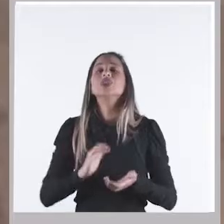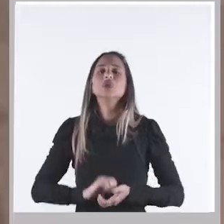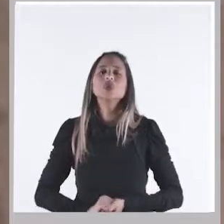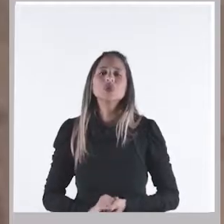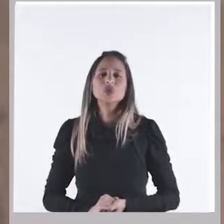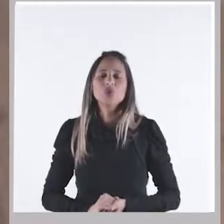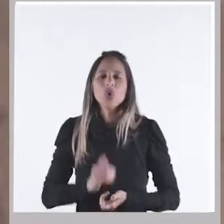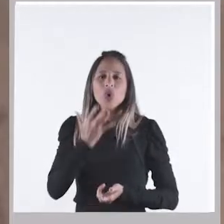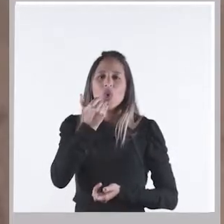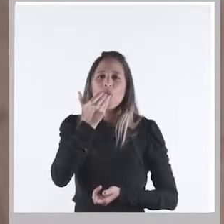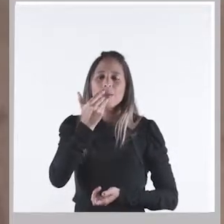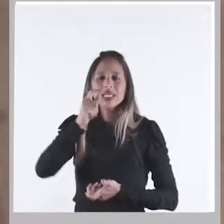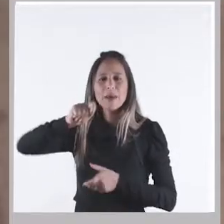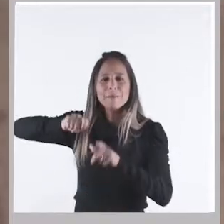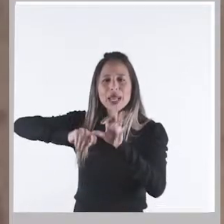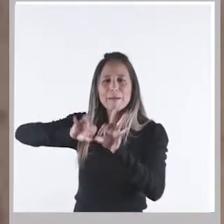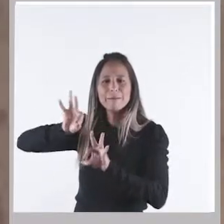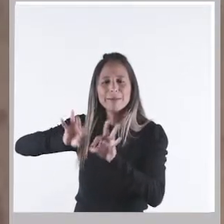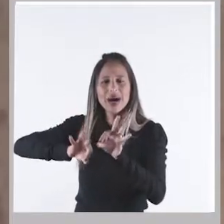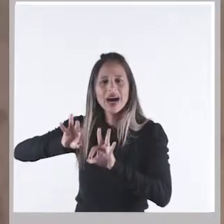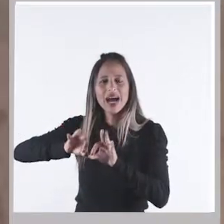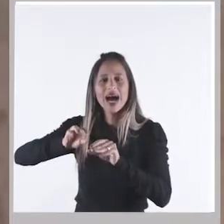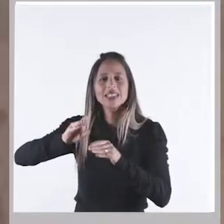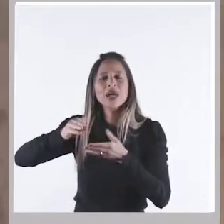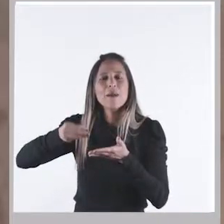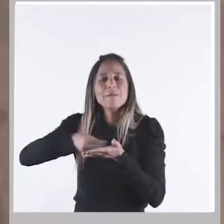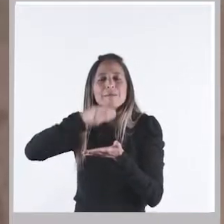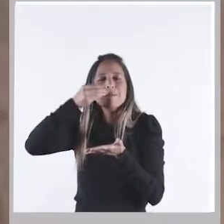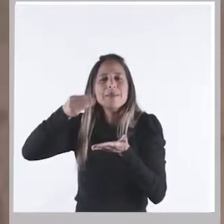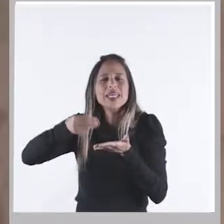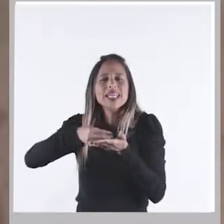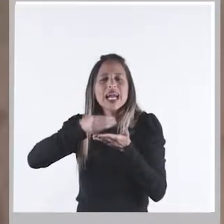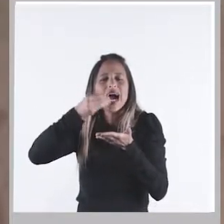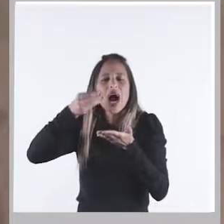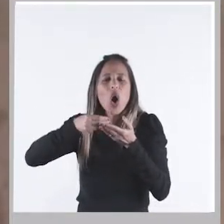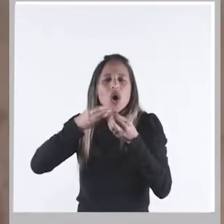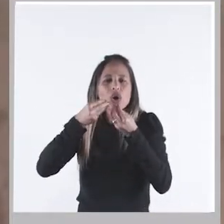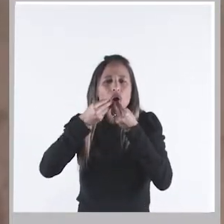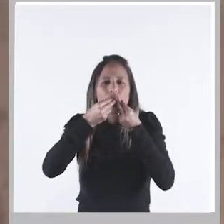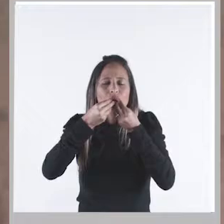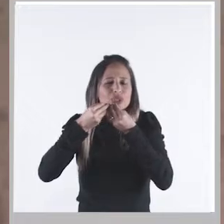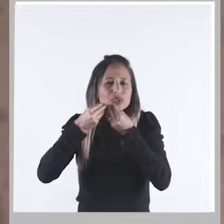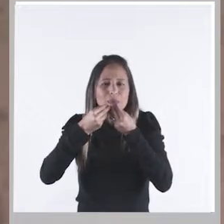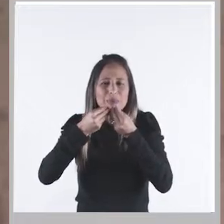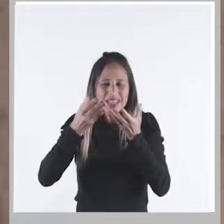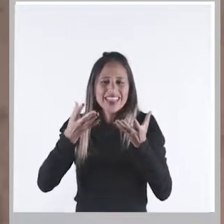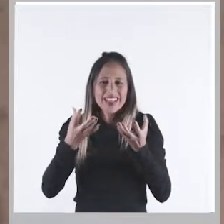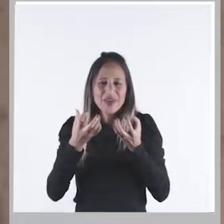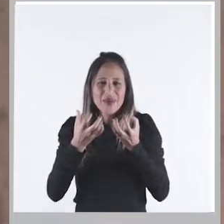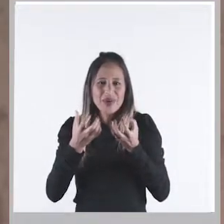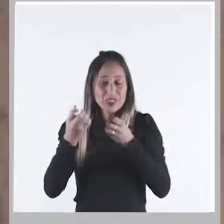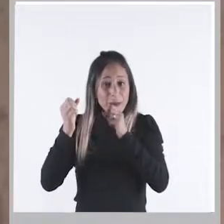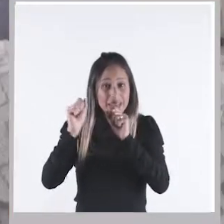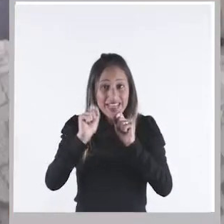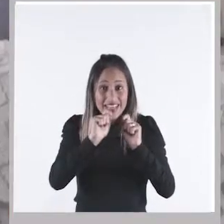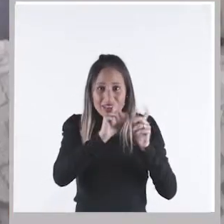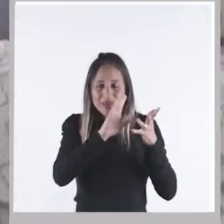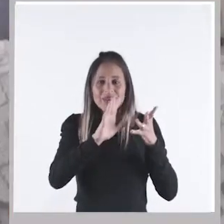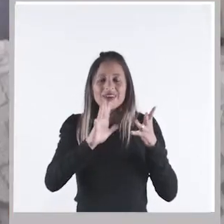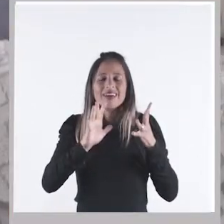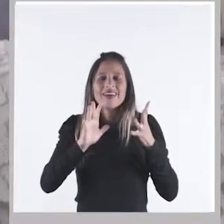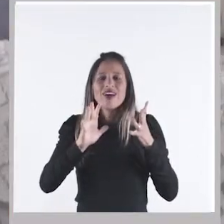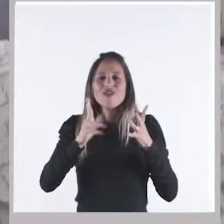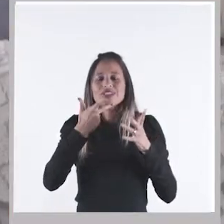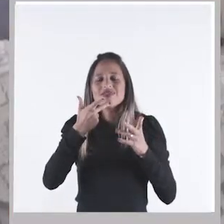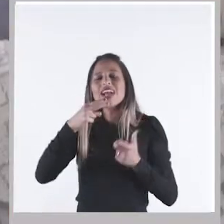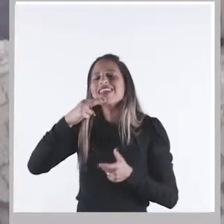da comida preparada por ela, do mingau de milho verde, né? Assim, da relação dela com os netos. Você fala